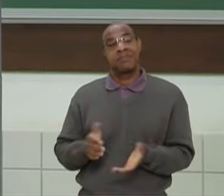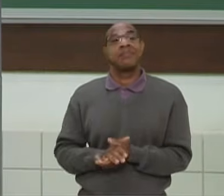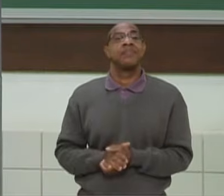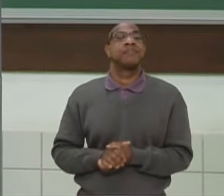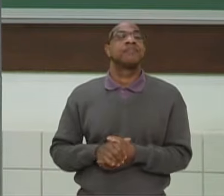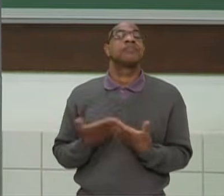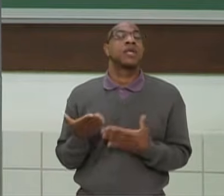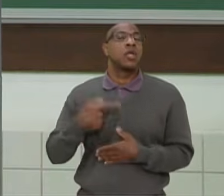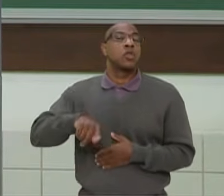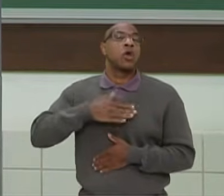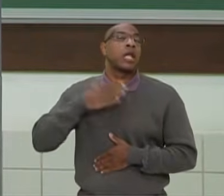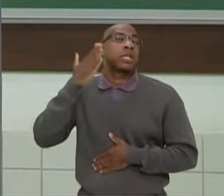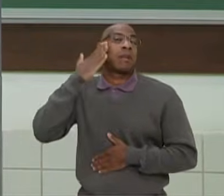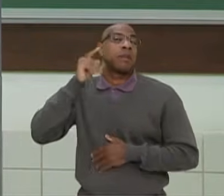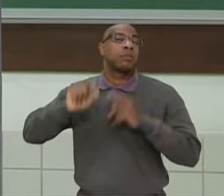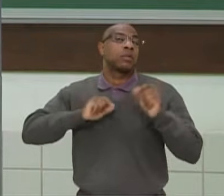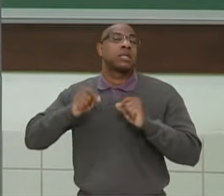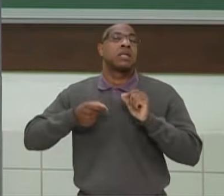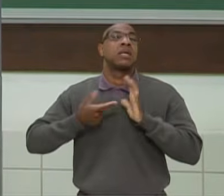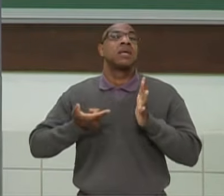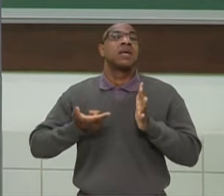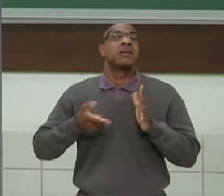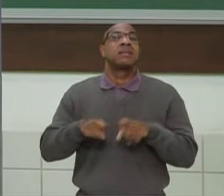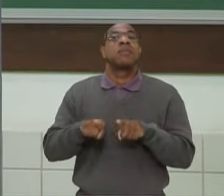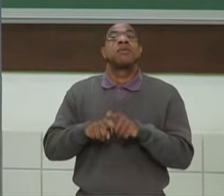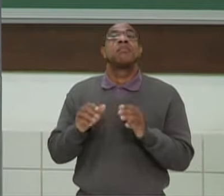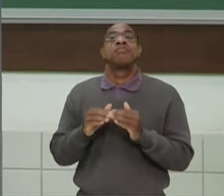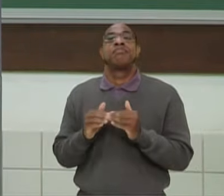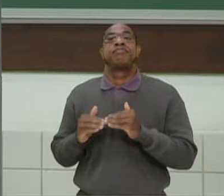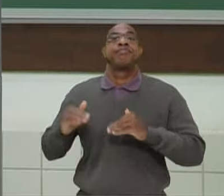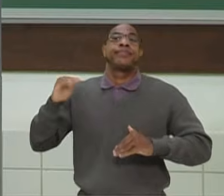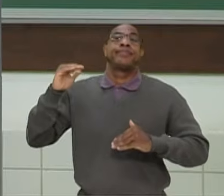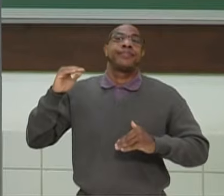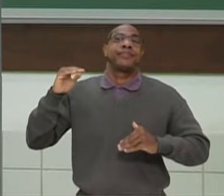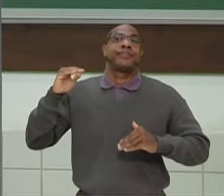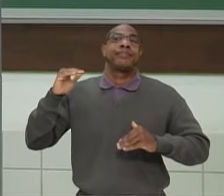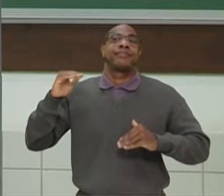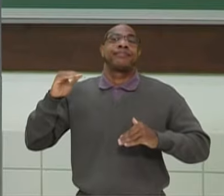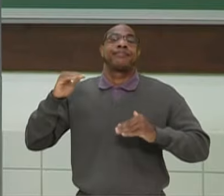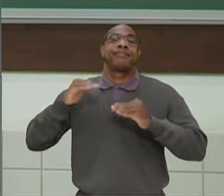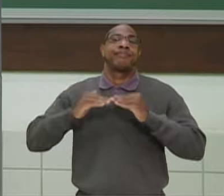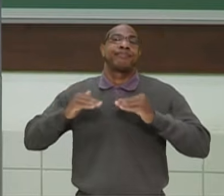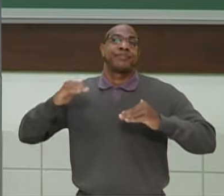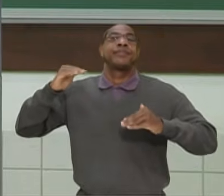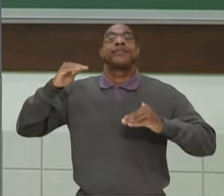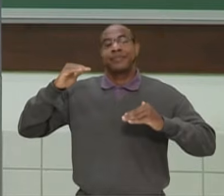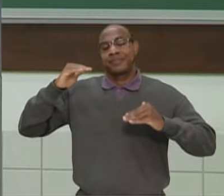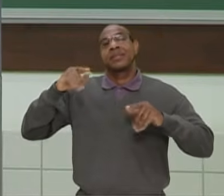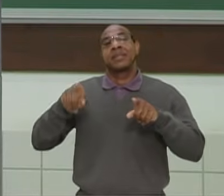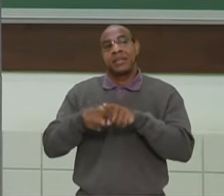a gente sabe que isso vai acarretando desigualdades também. Por mais que tenha esse conceito cíclico, a gente sabe